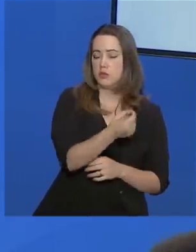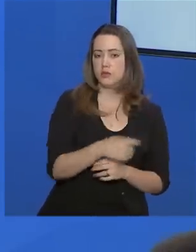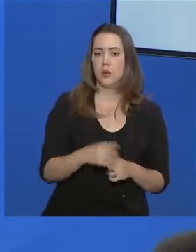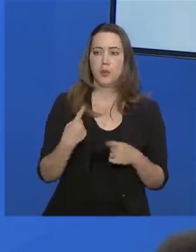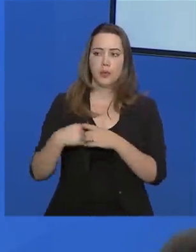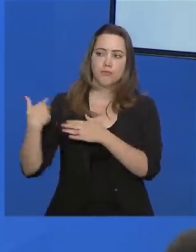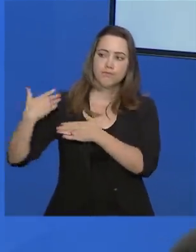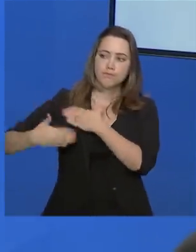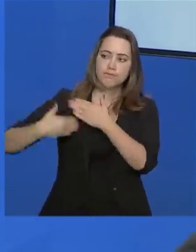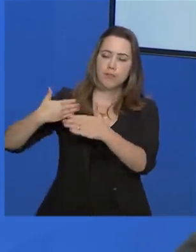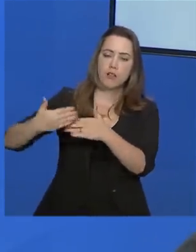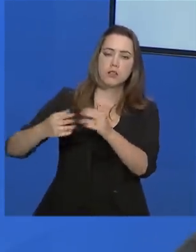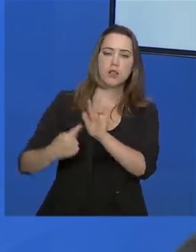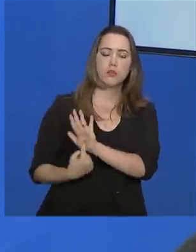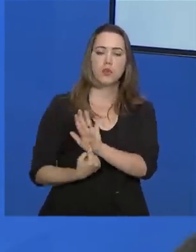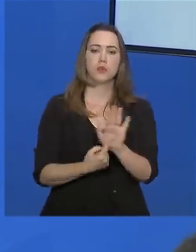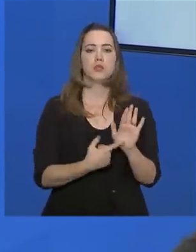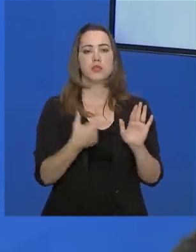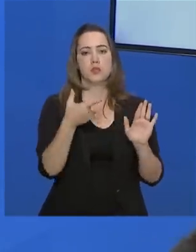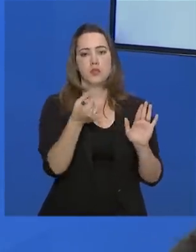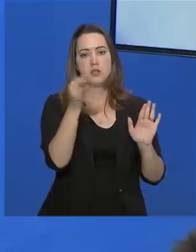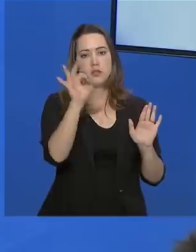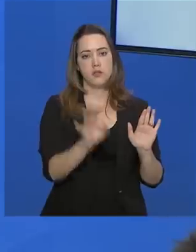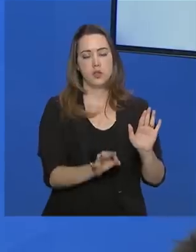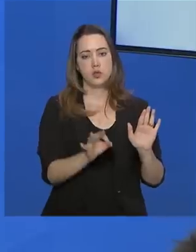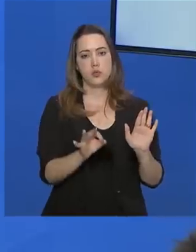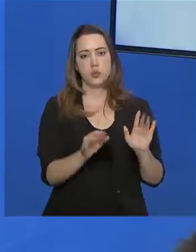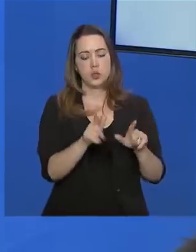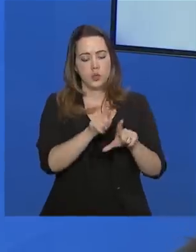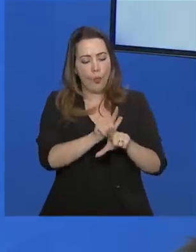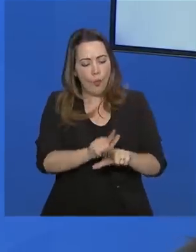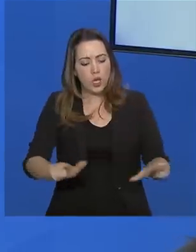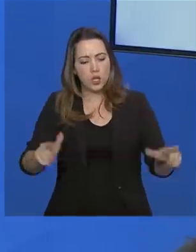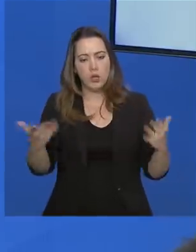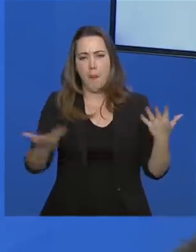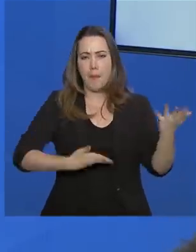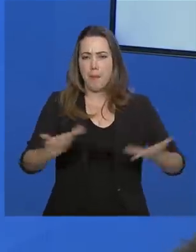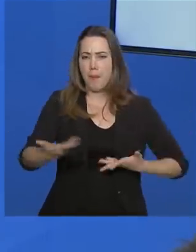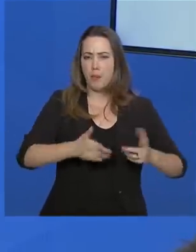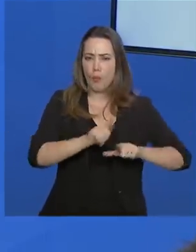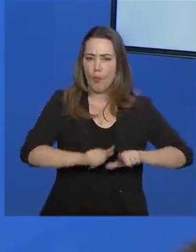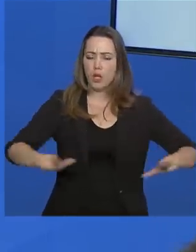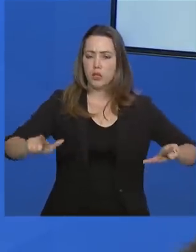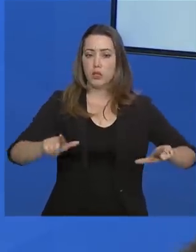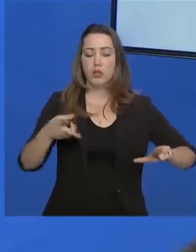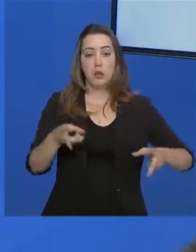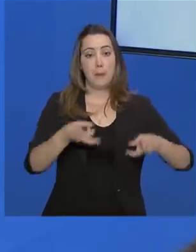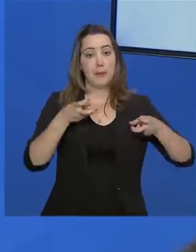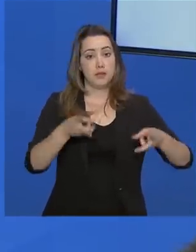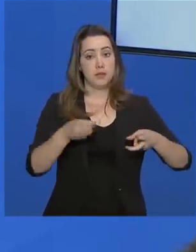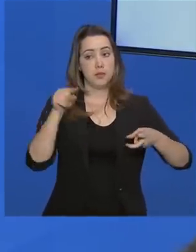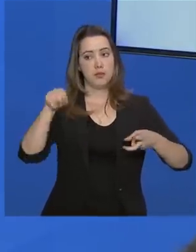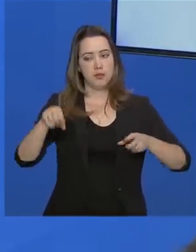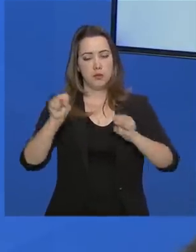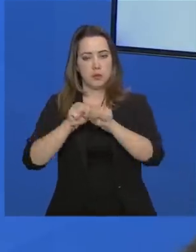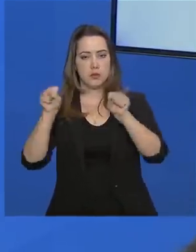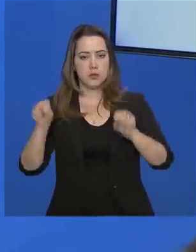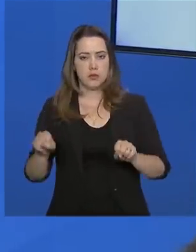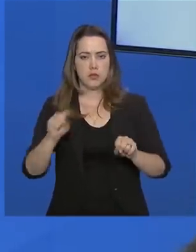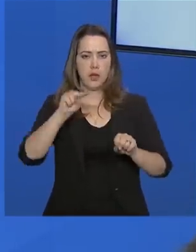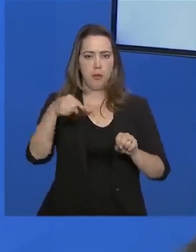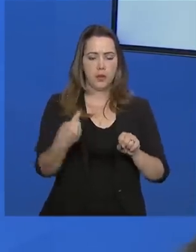20% da supressão de vegetação ocorrida e identificada no prodes se